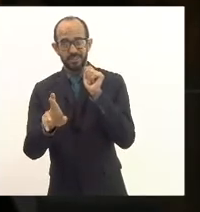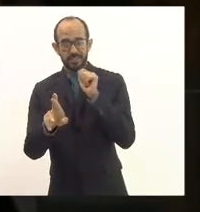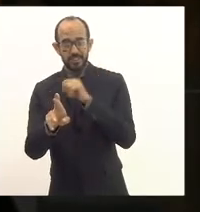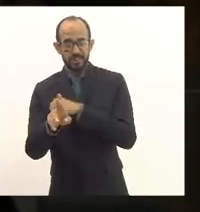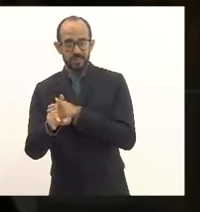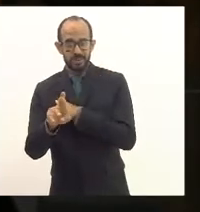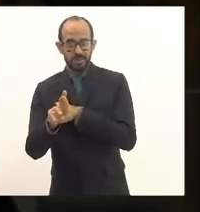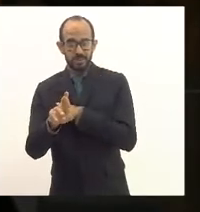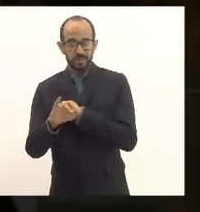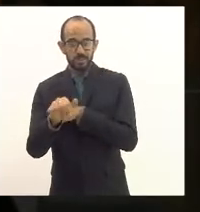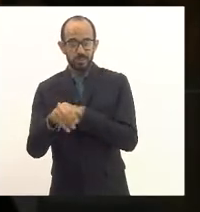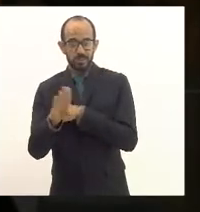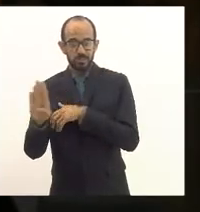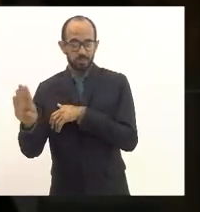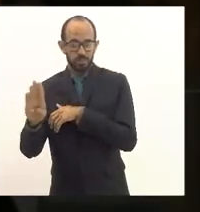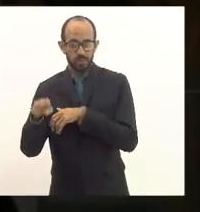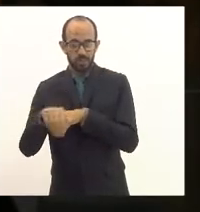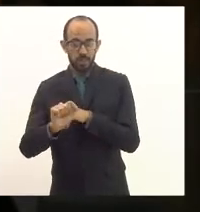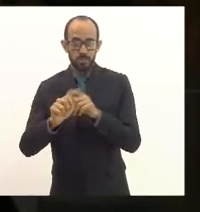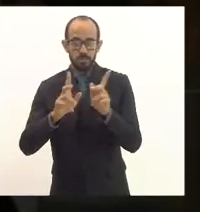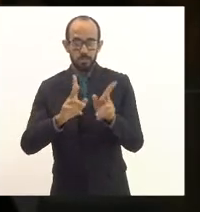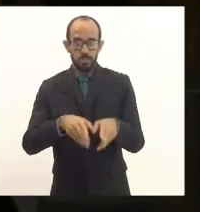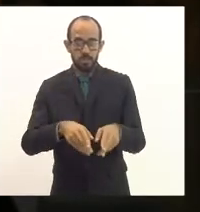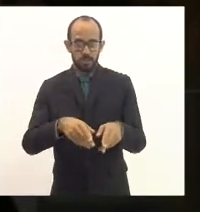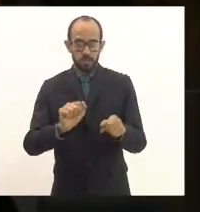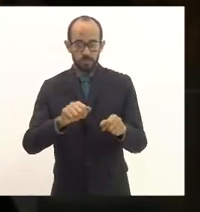Fluminense, a iniciativa foi do